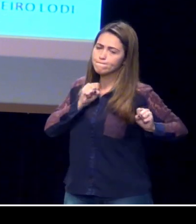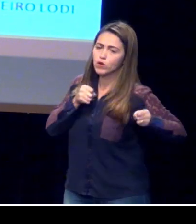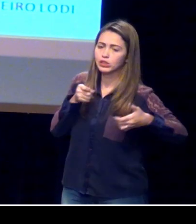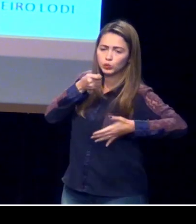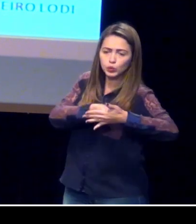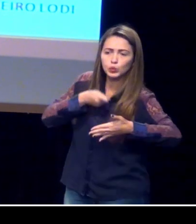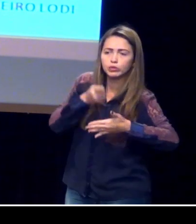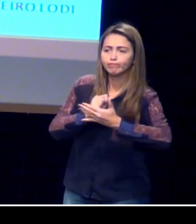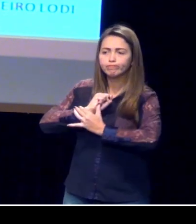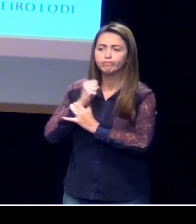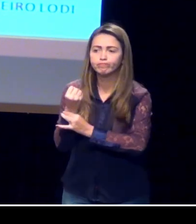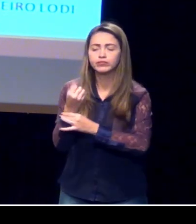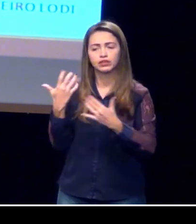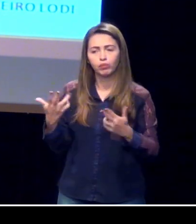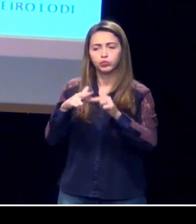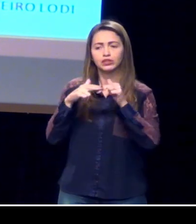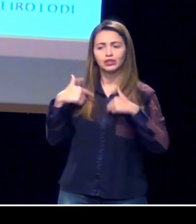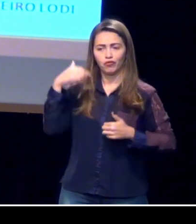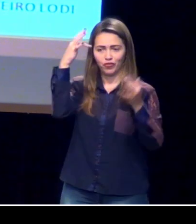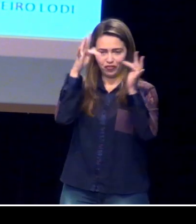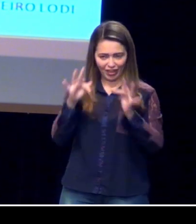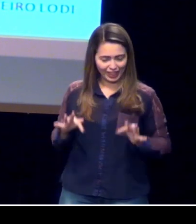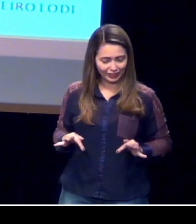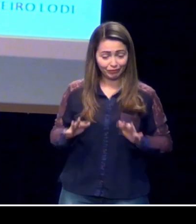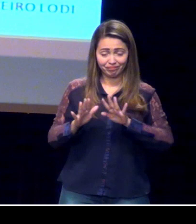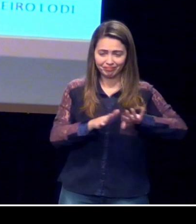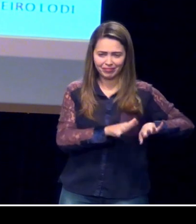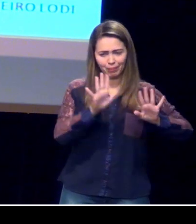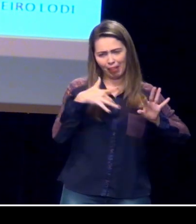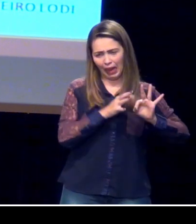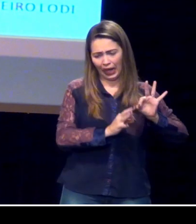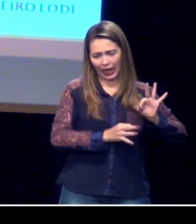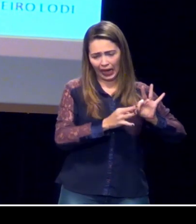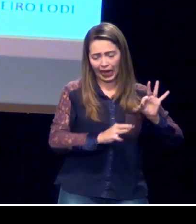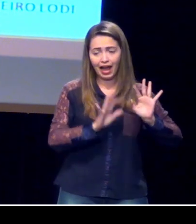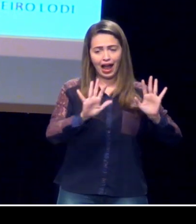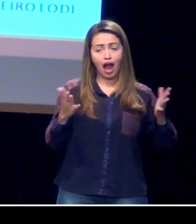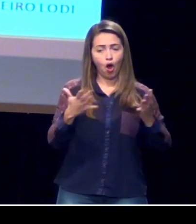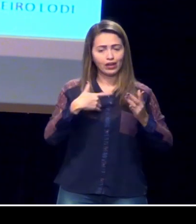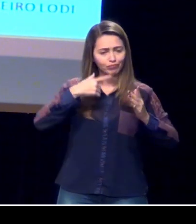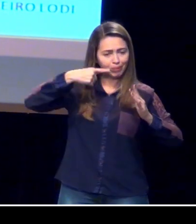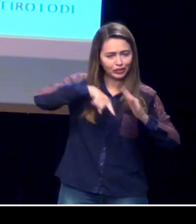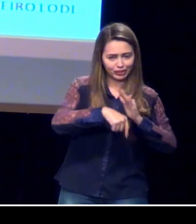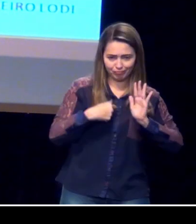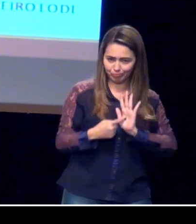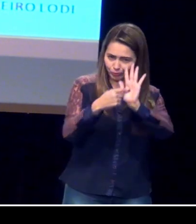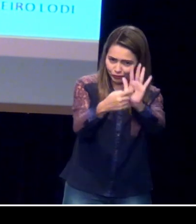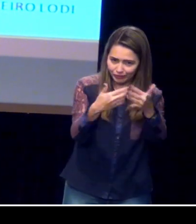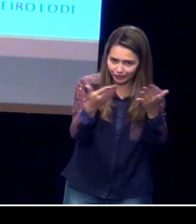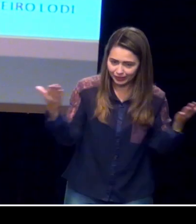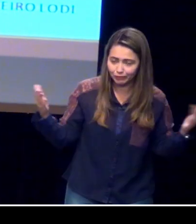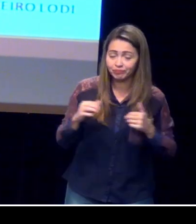resistência, né, e eu fico muito feliz por isso. Mas vou parar de falar e vou direto à minha apresentação.